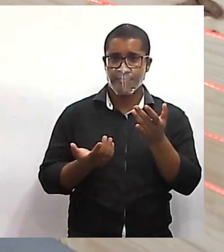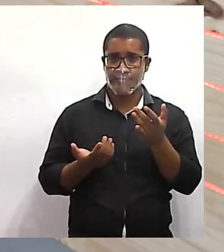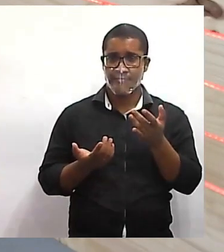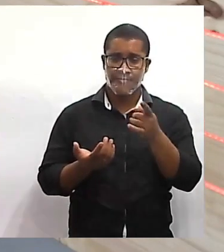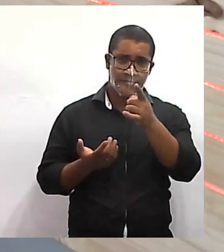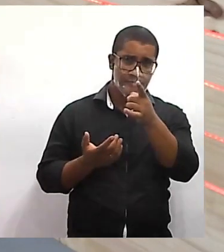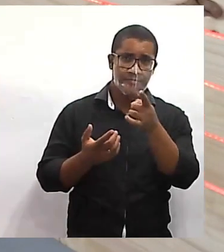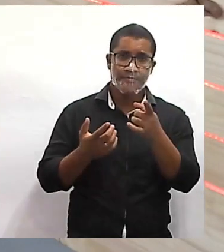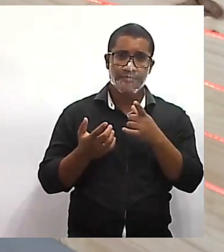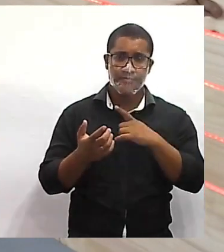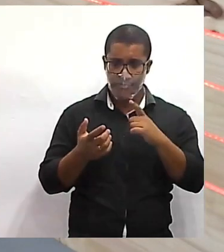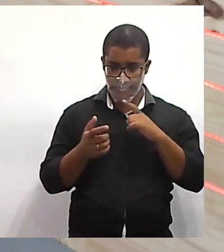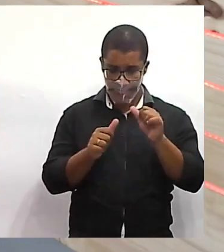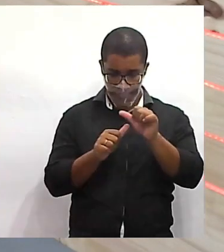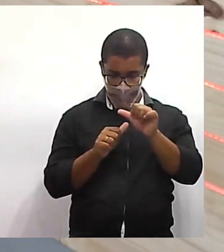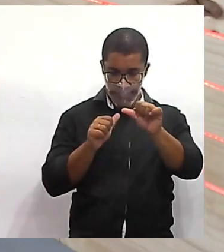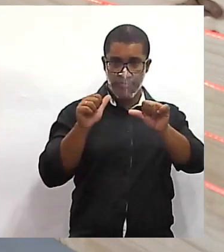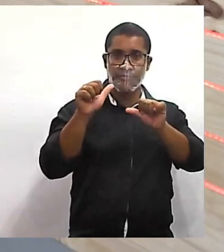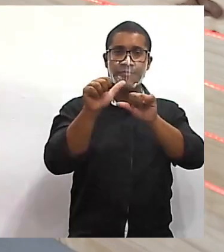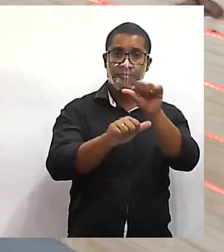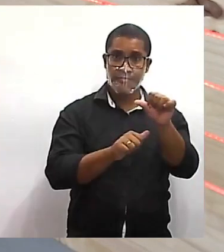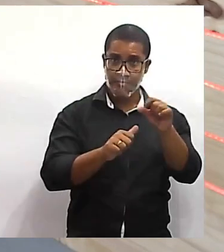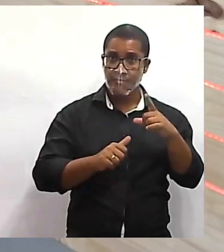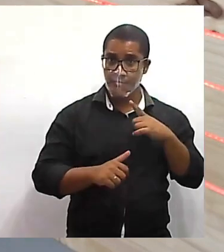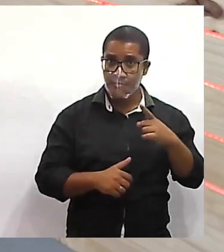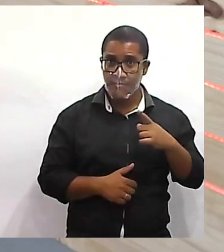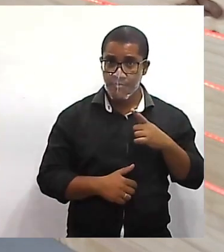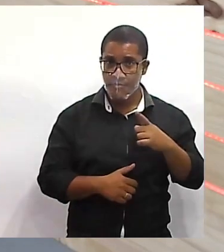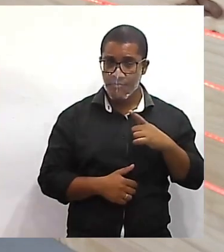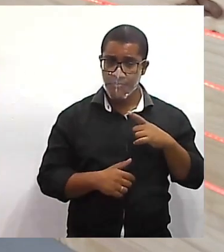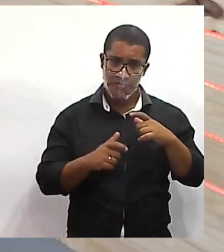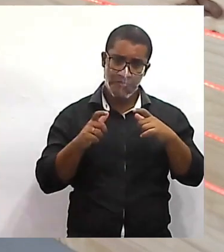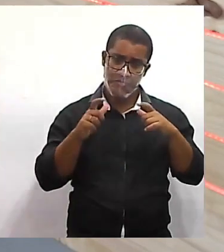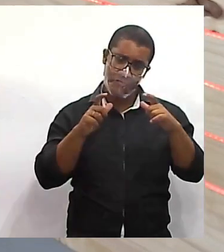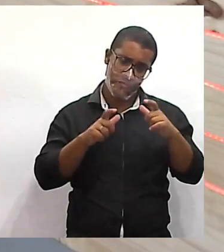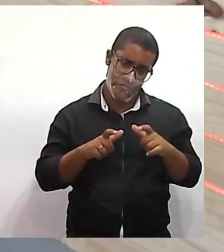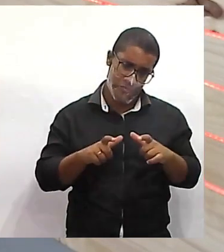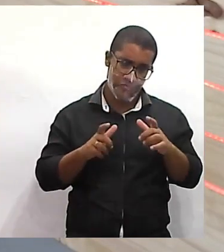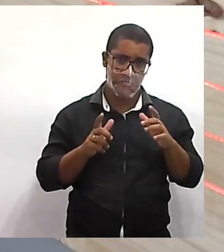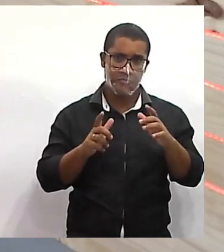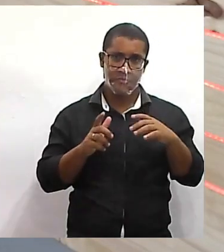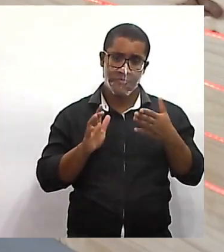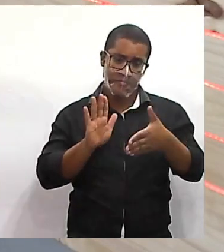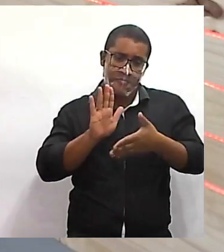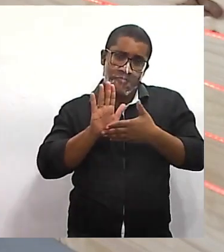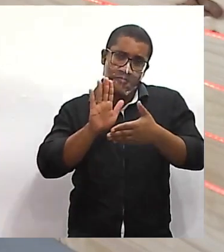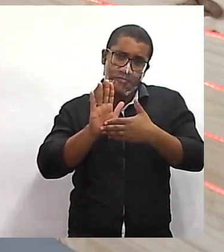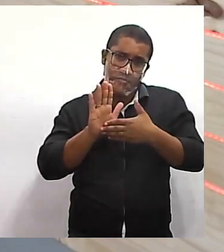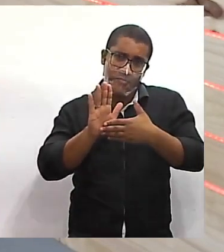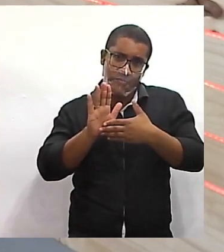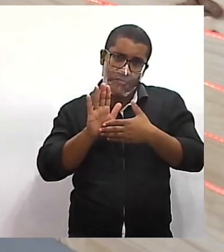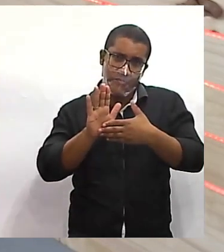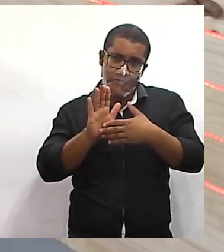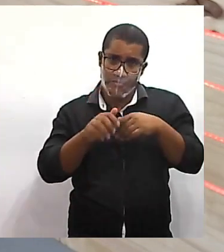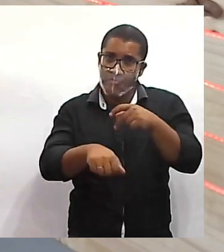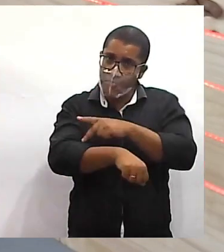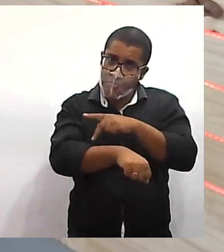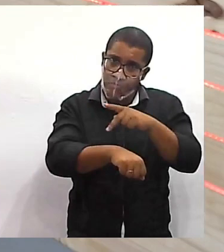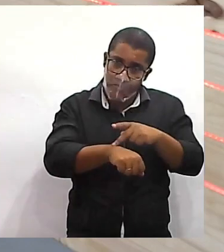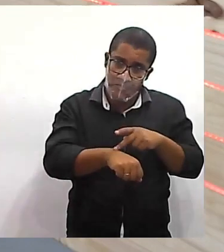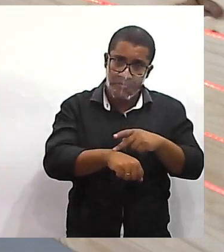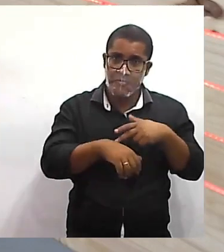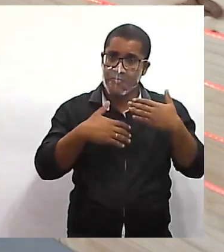faz uma alteração, né, em alguma proposta pedagógica, em